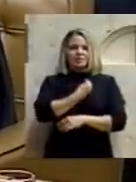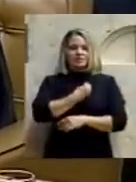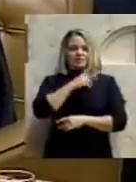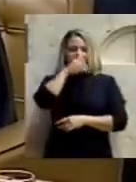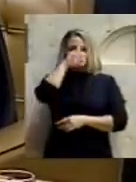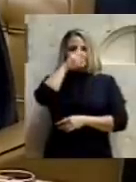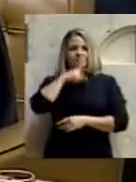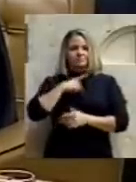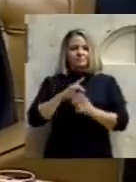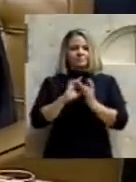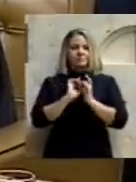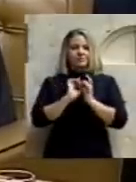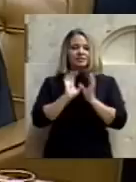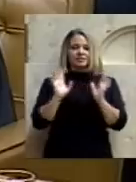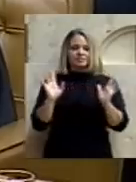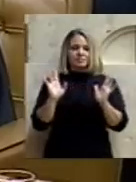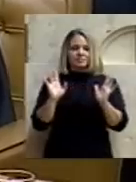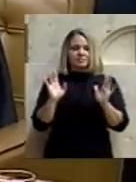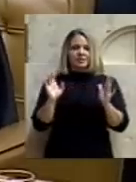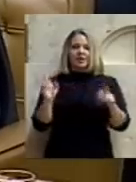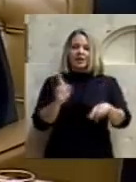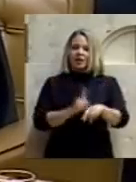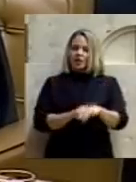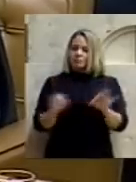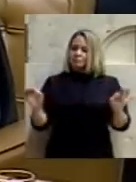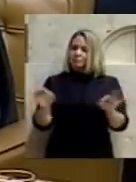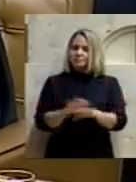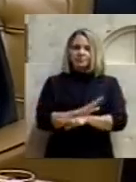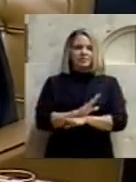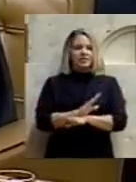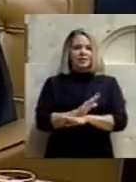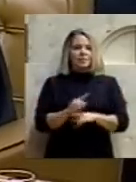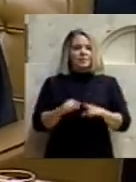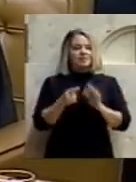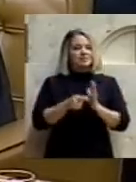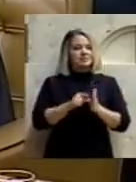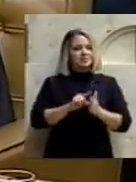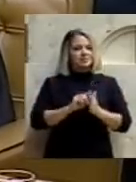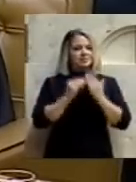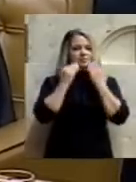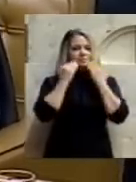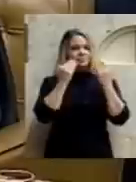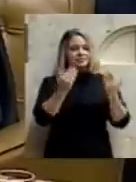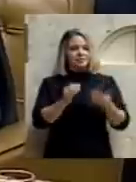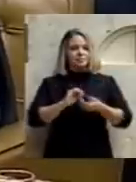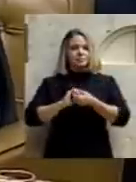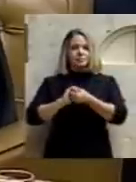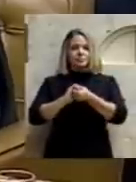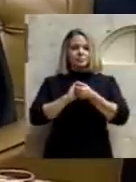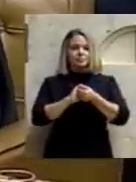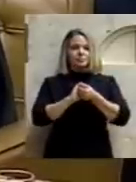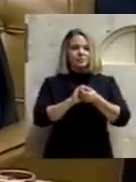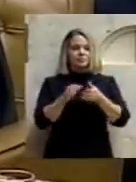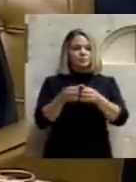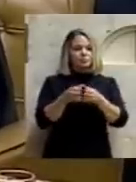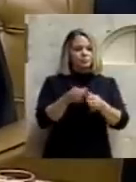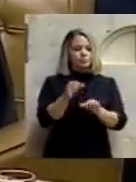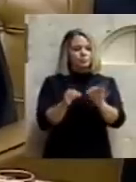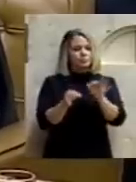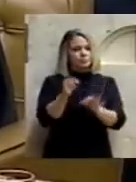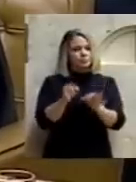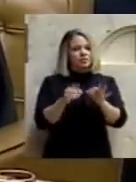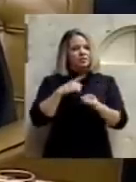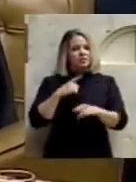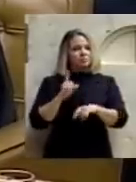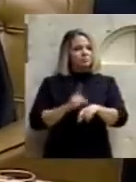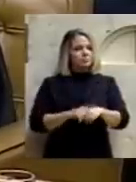independência. É hora de findar, senhor presidente, não sem antes apresentar os cumprimentos da corte e compartilhar